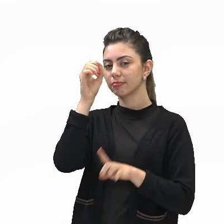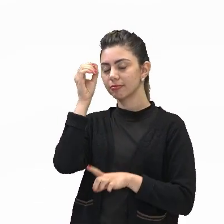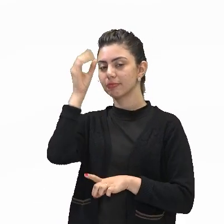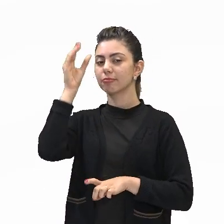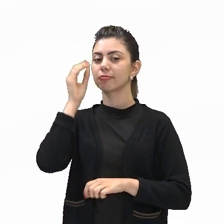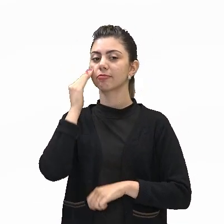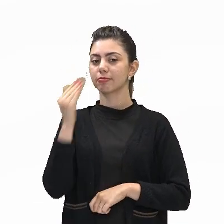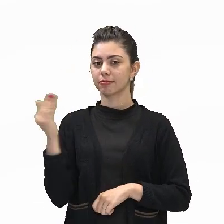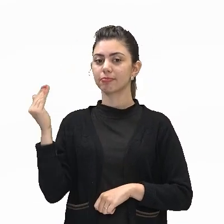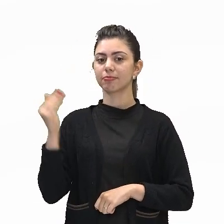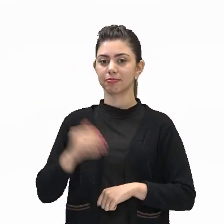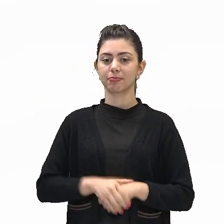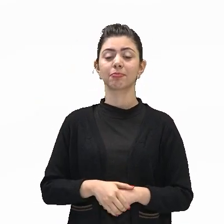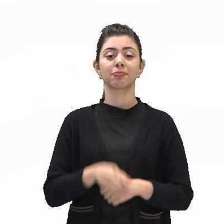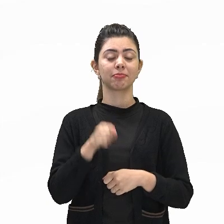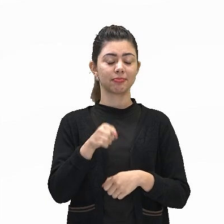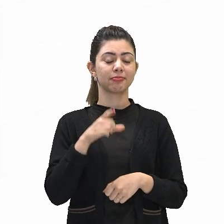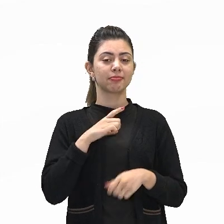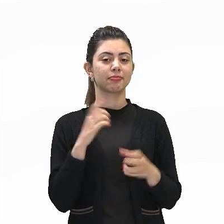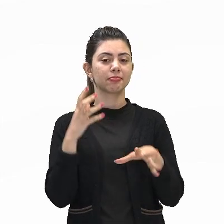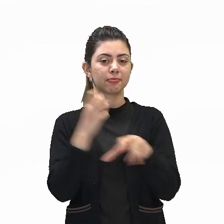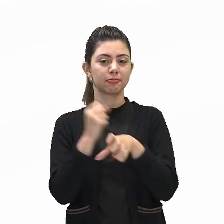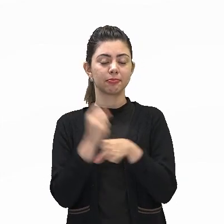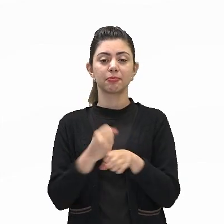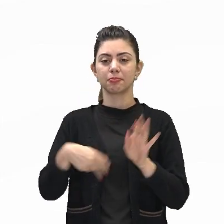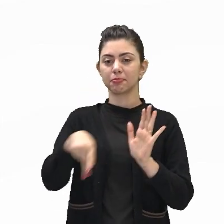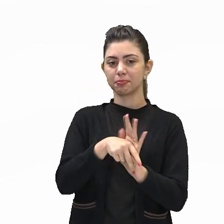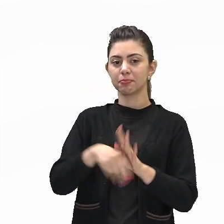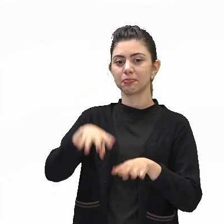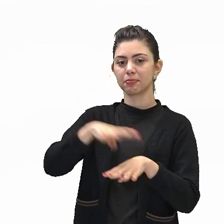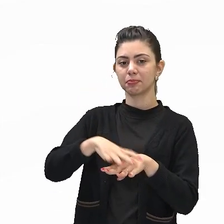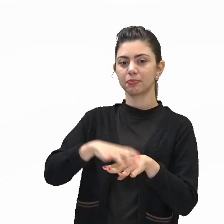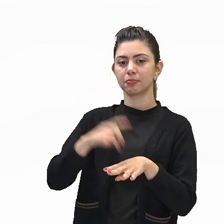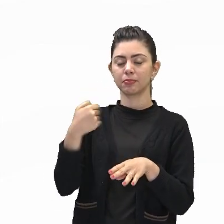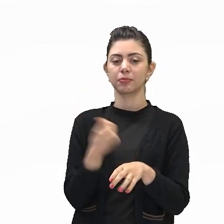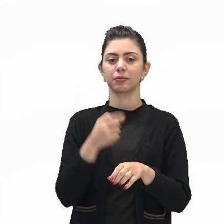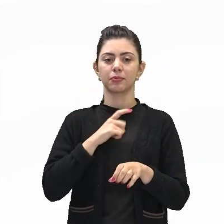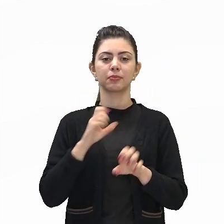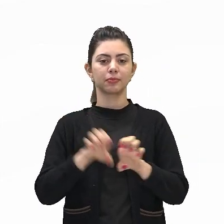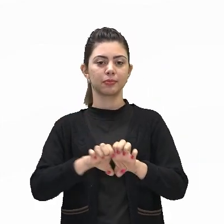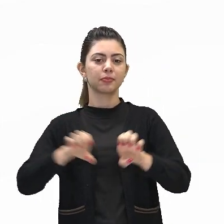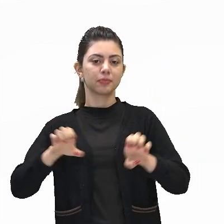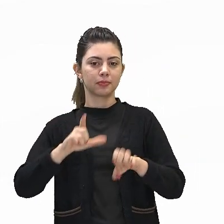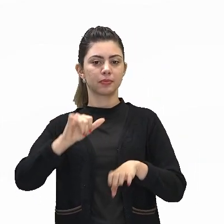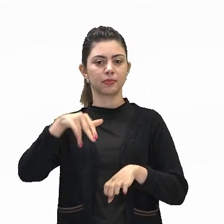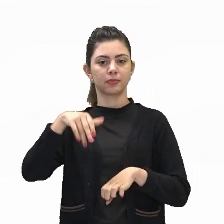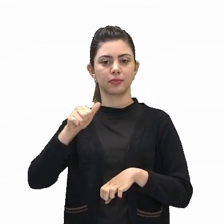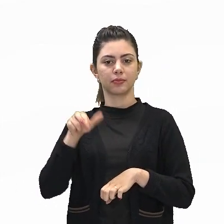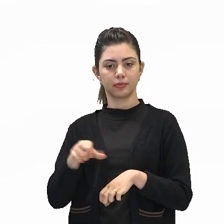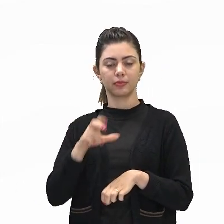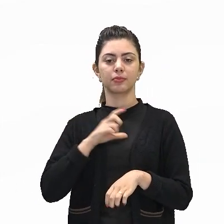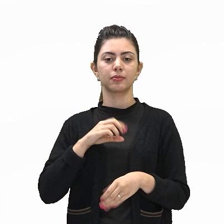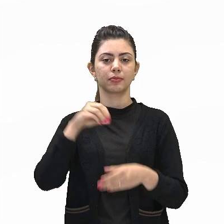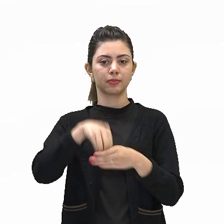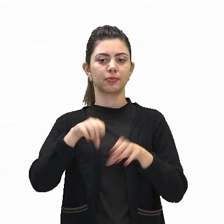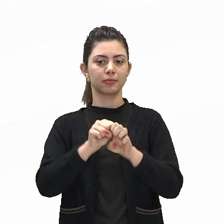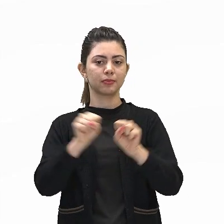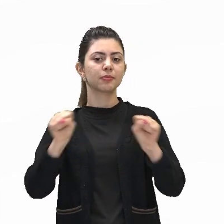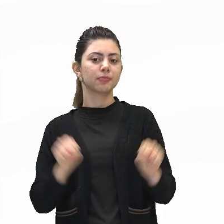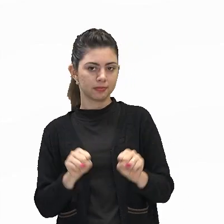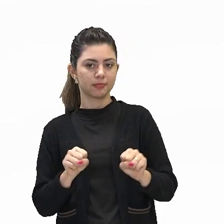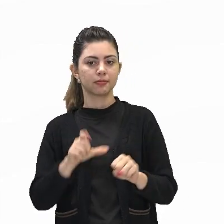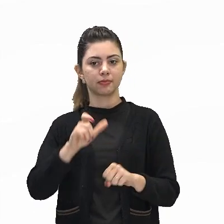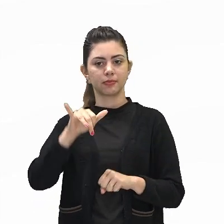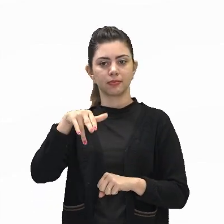conhecimento resolução e elaboração de problemas matemáticos envolvendo equações lineares